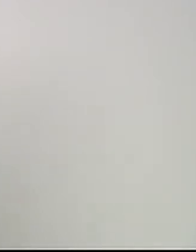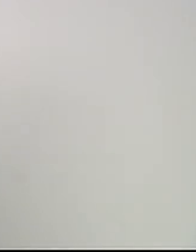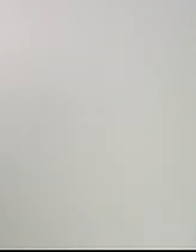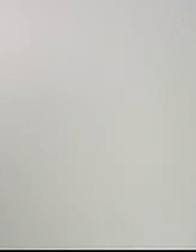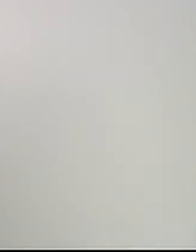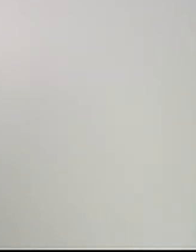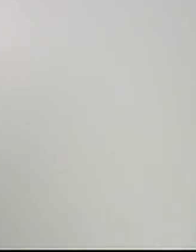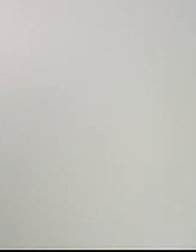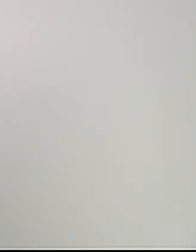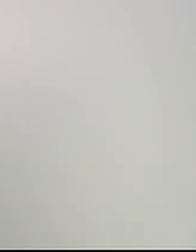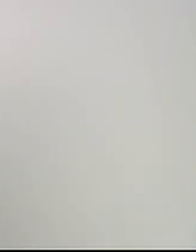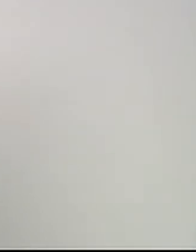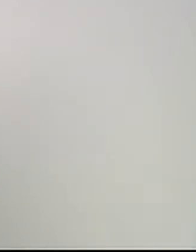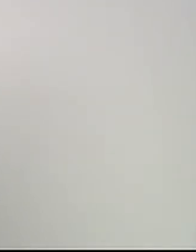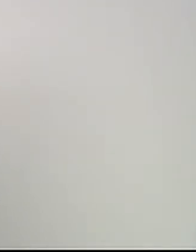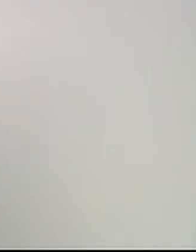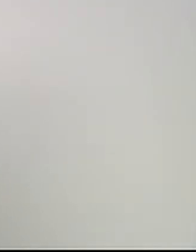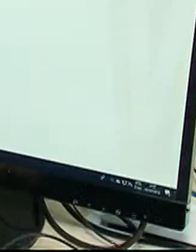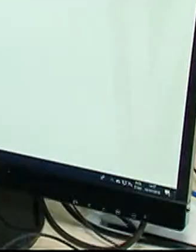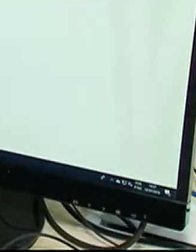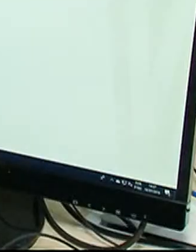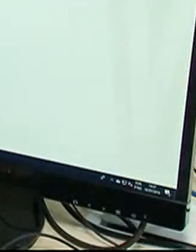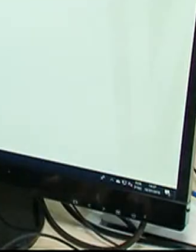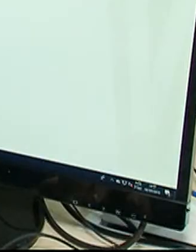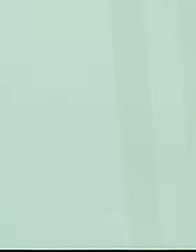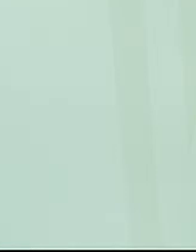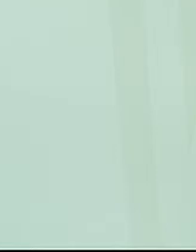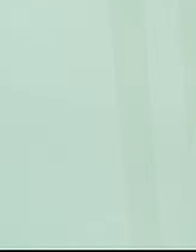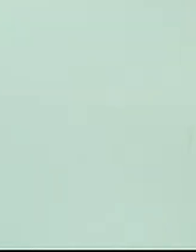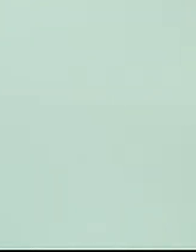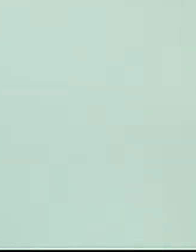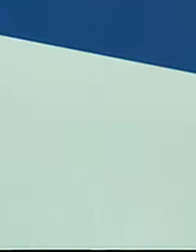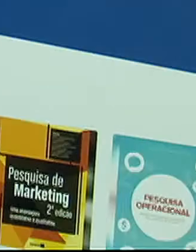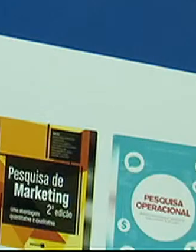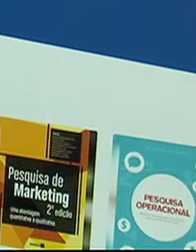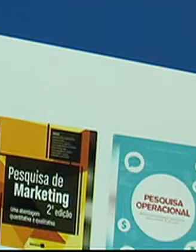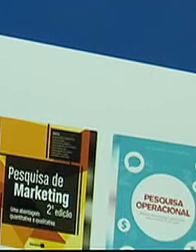da sua formação universitária é fundamental.